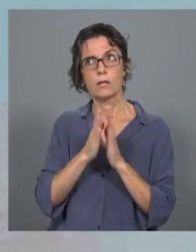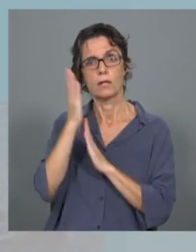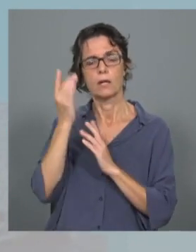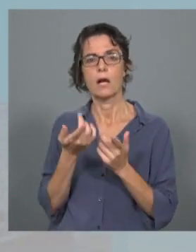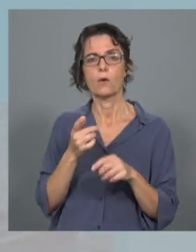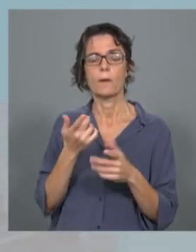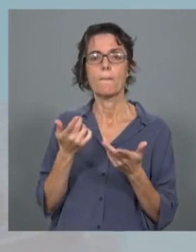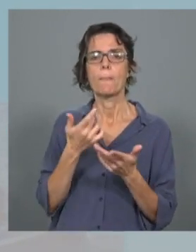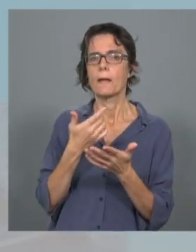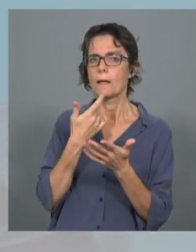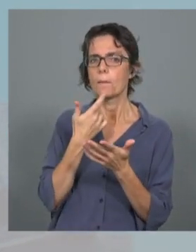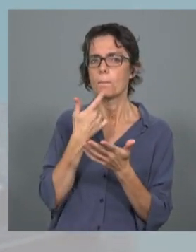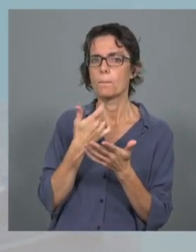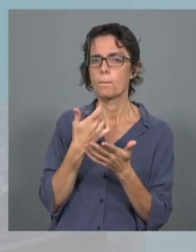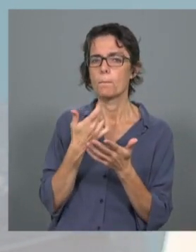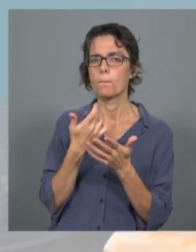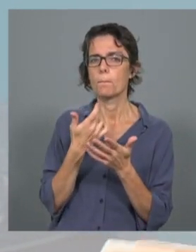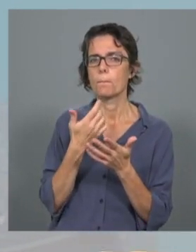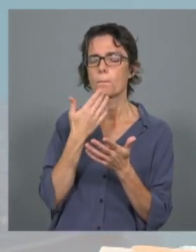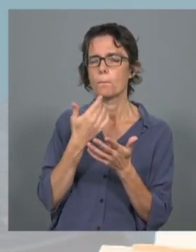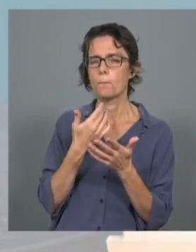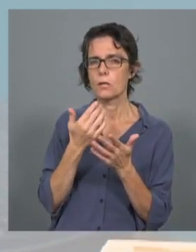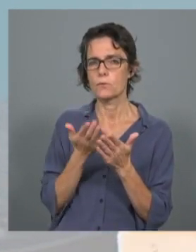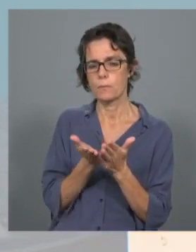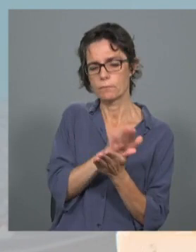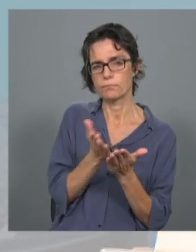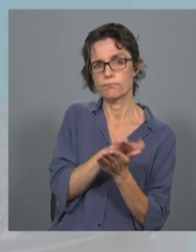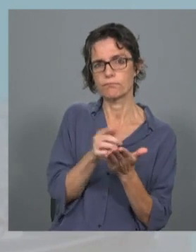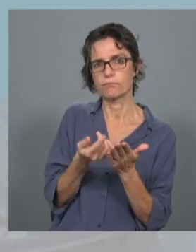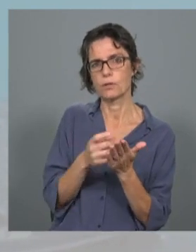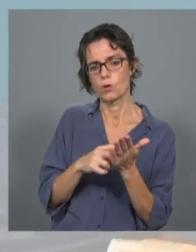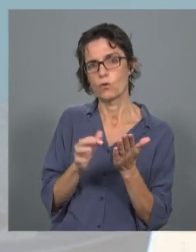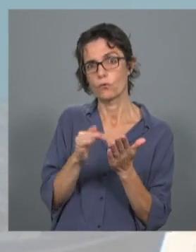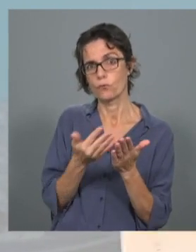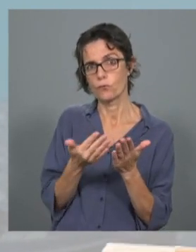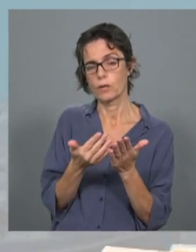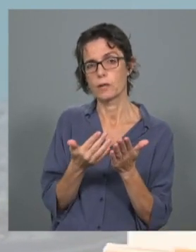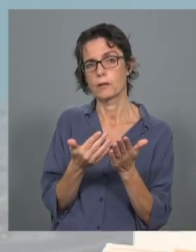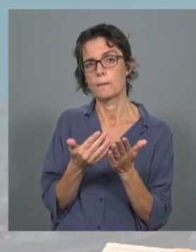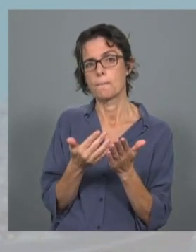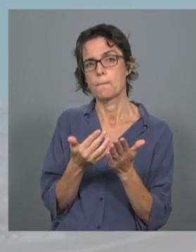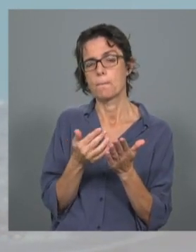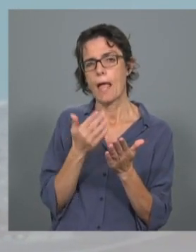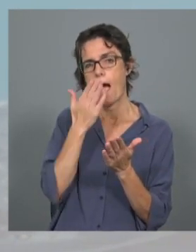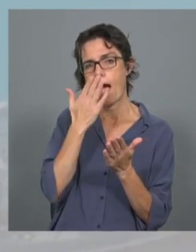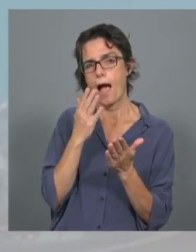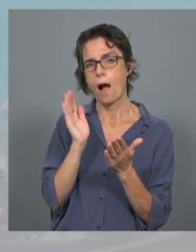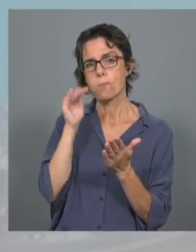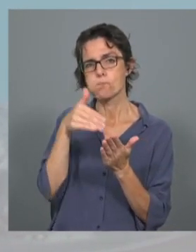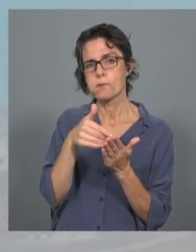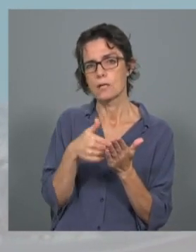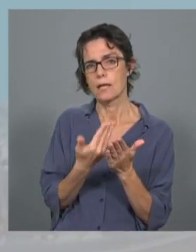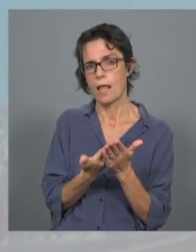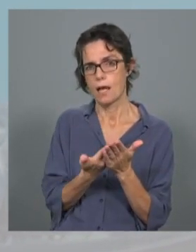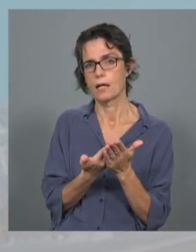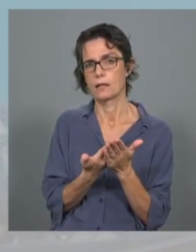restam, propunha olharmos para o último capítulo. Temos aí um capítulo que é conclusivo, que é para